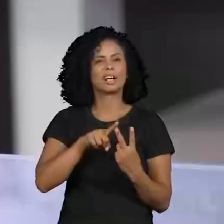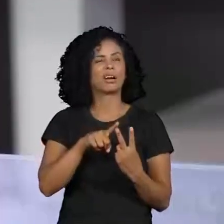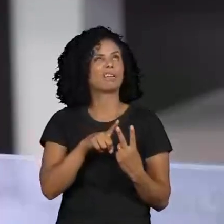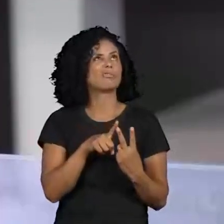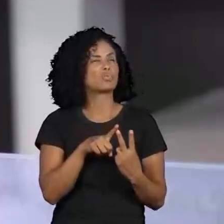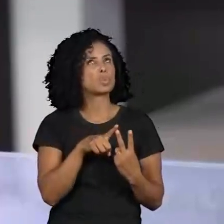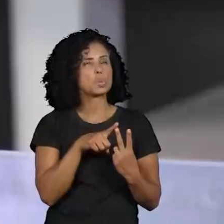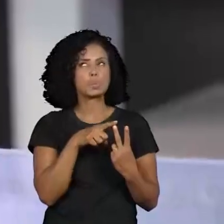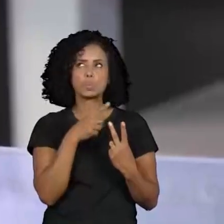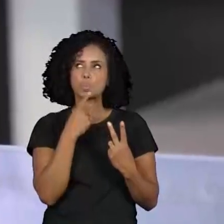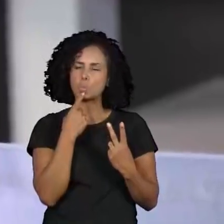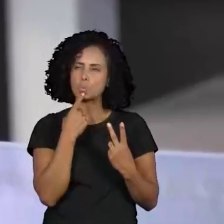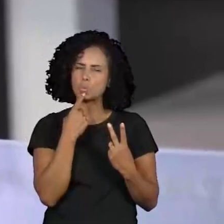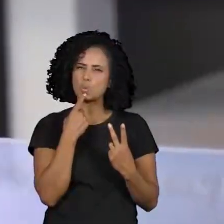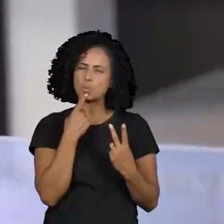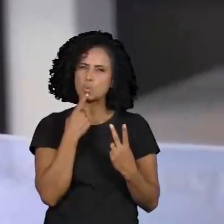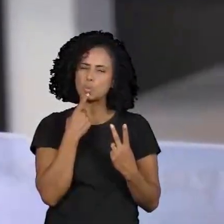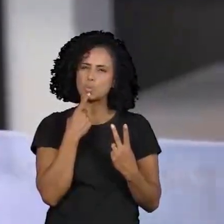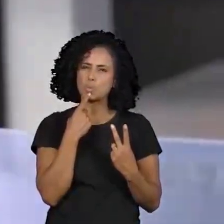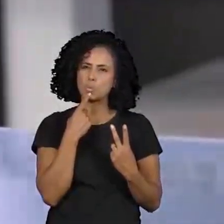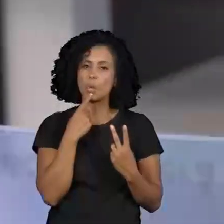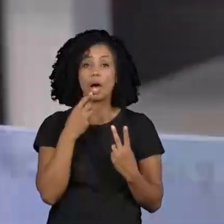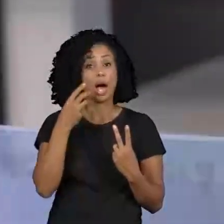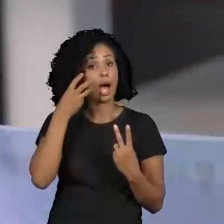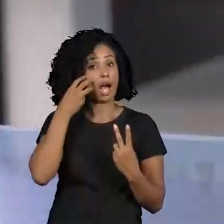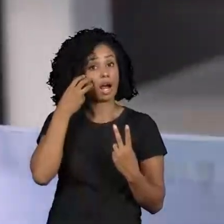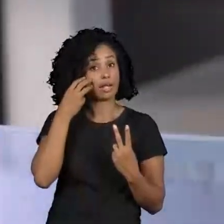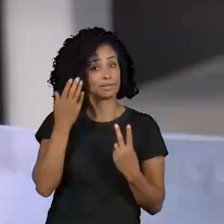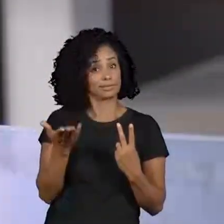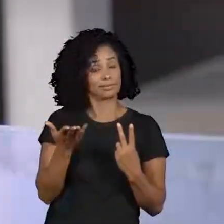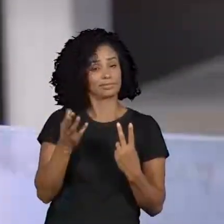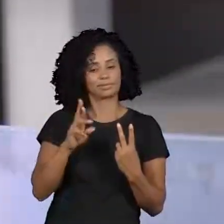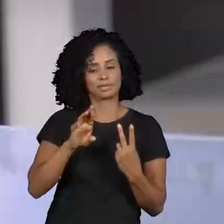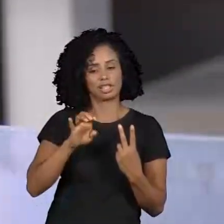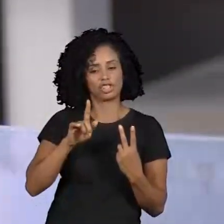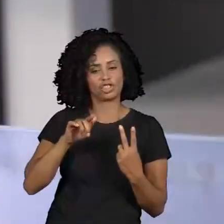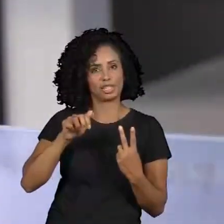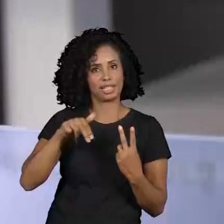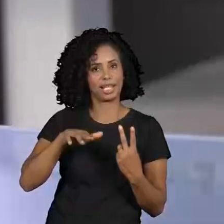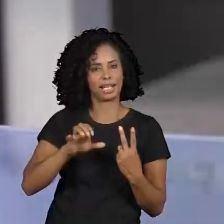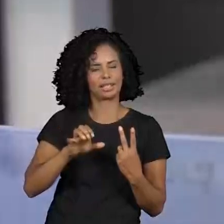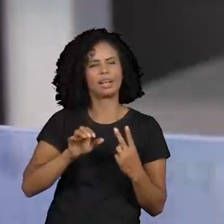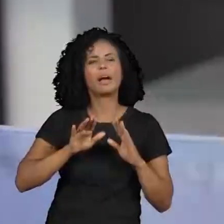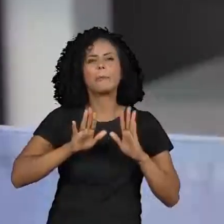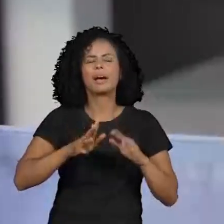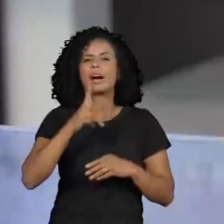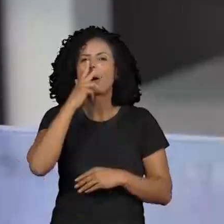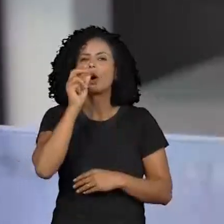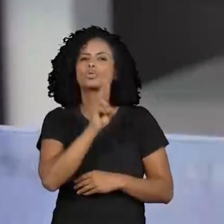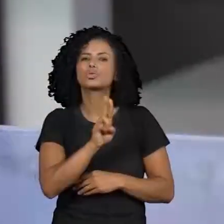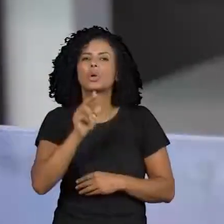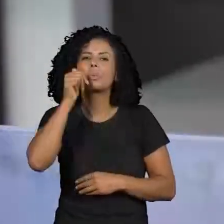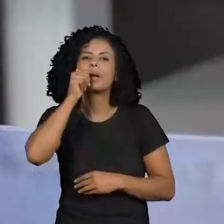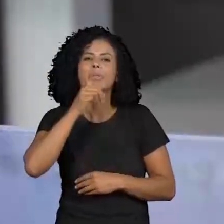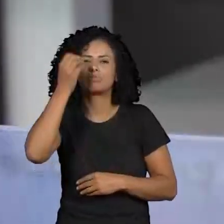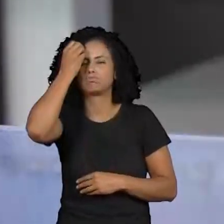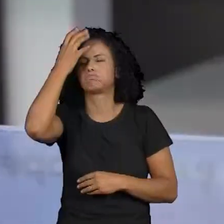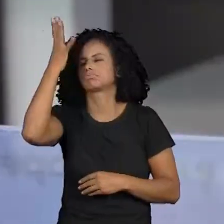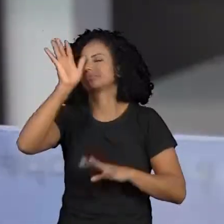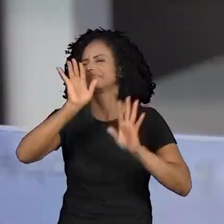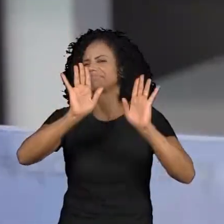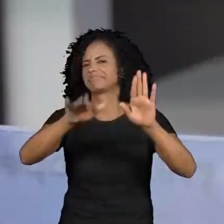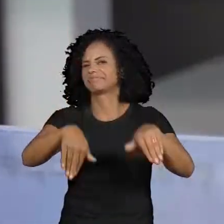e eu acho que foi Luiz e Regiane. Eu não lembro muito, agora deu até um branco no nome da menina, mas a gente vai conhecê-los já